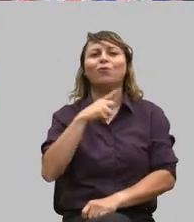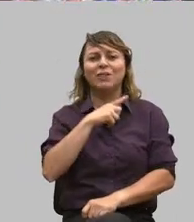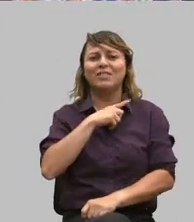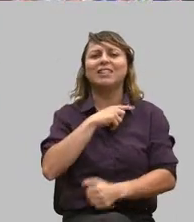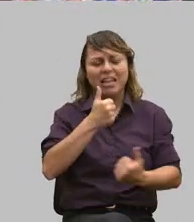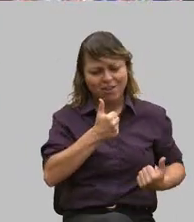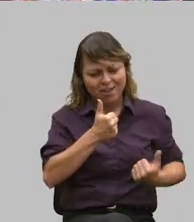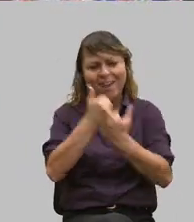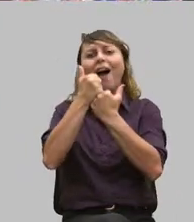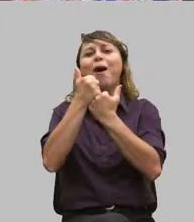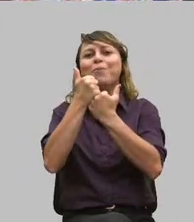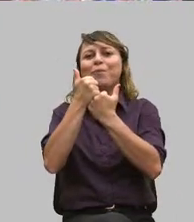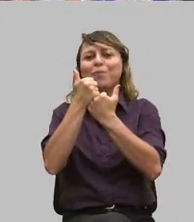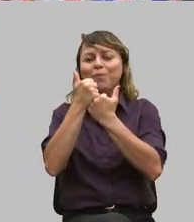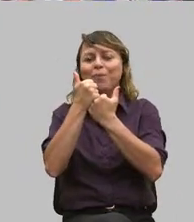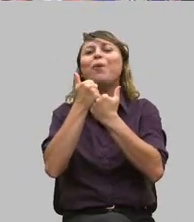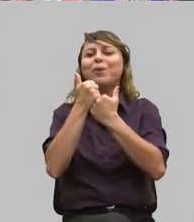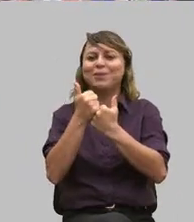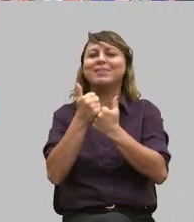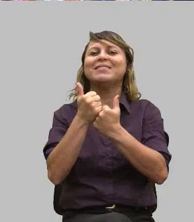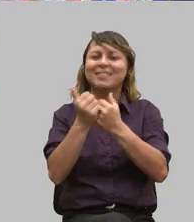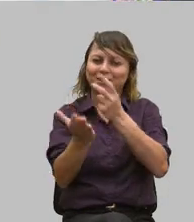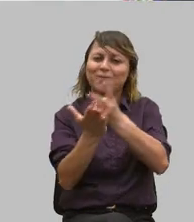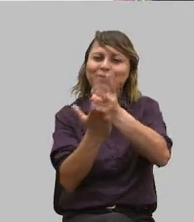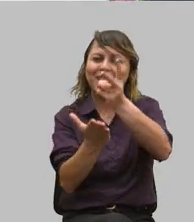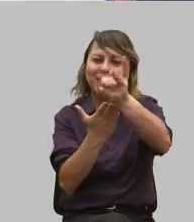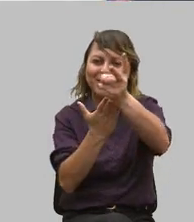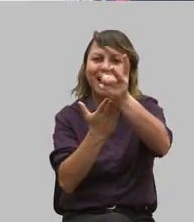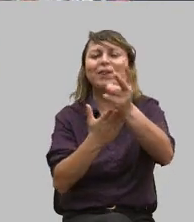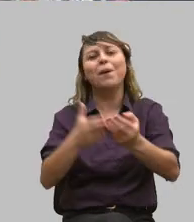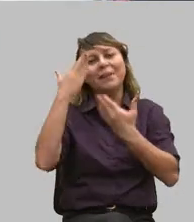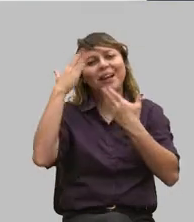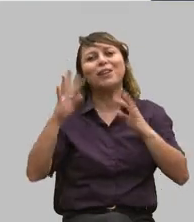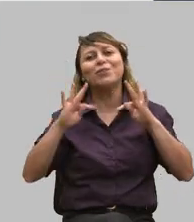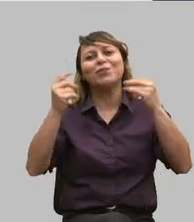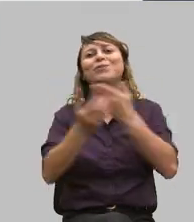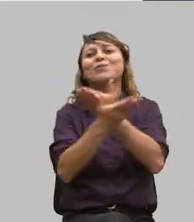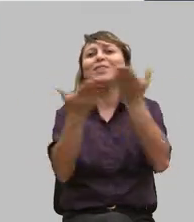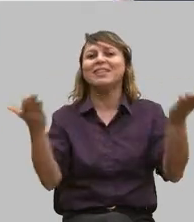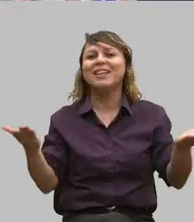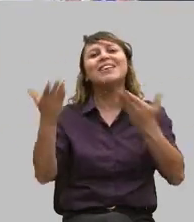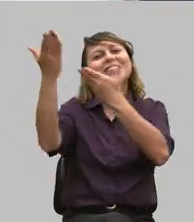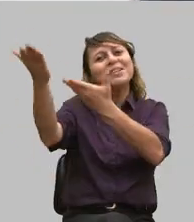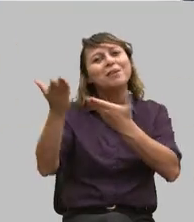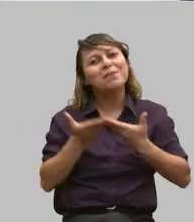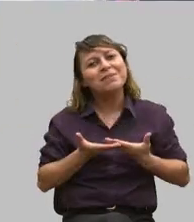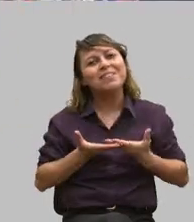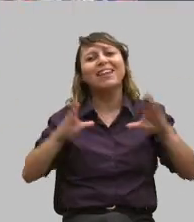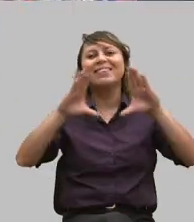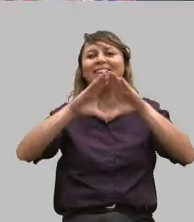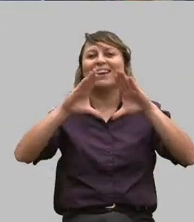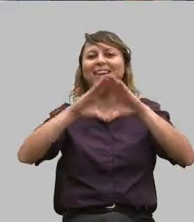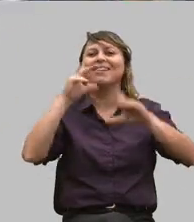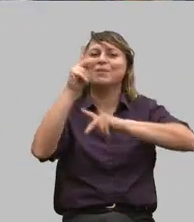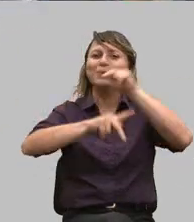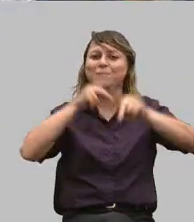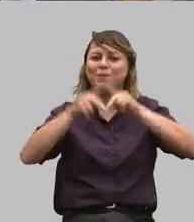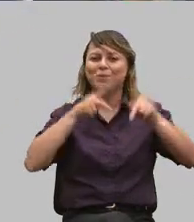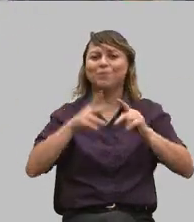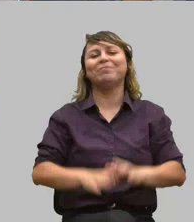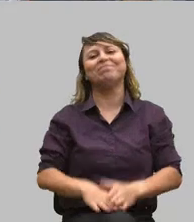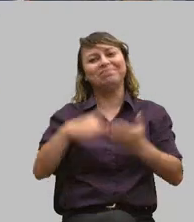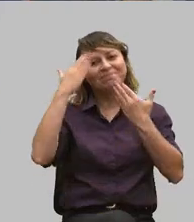companheiras e companheiros nesta caminhada obrigada a todos vocês sejam bem-vindos nessa casa que é a casa do Povo